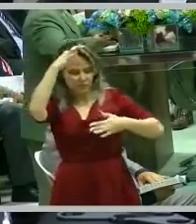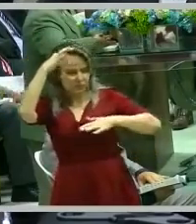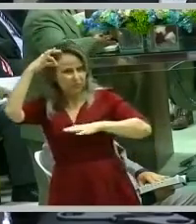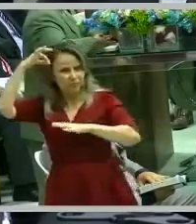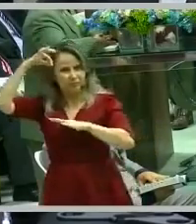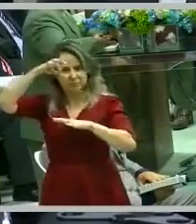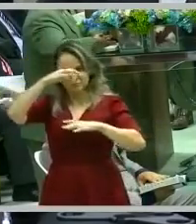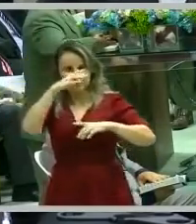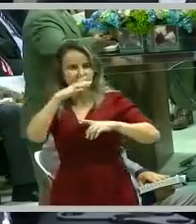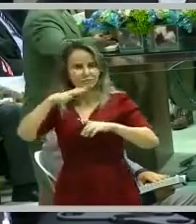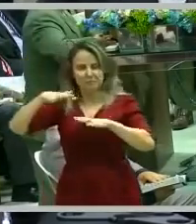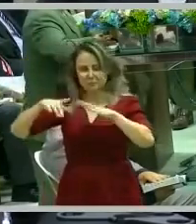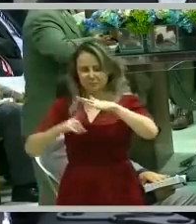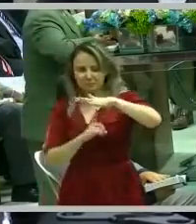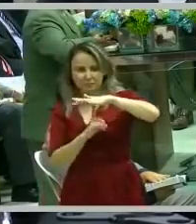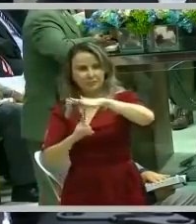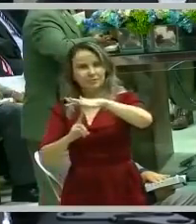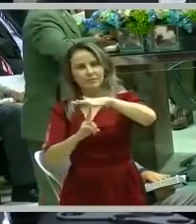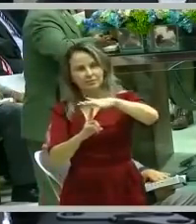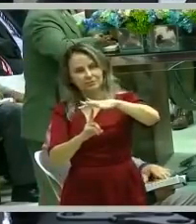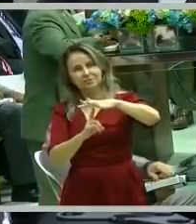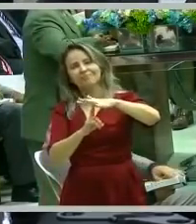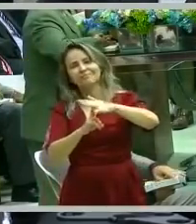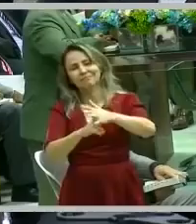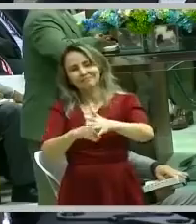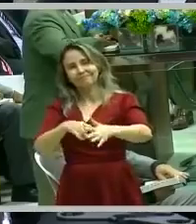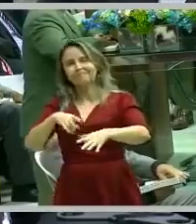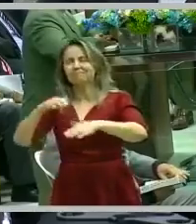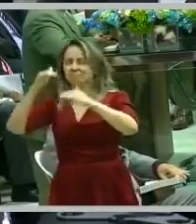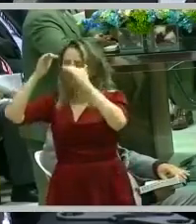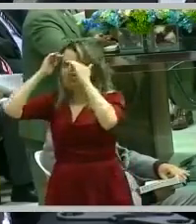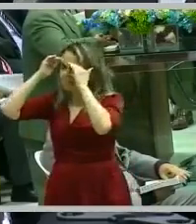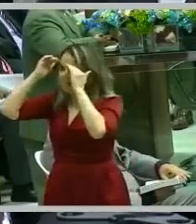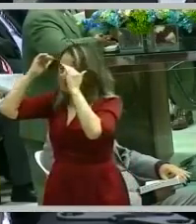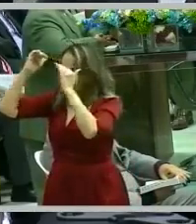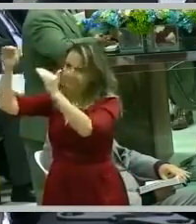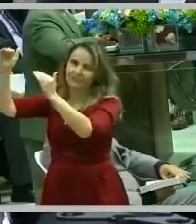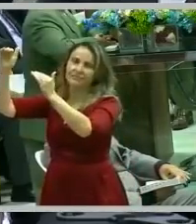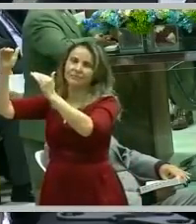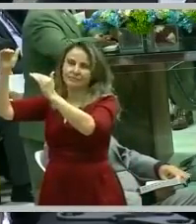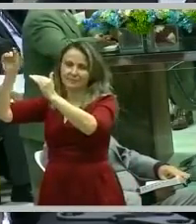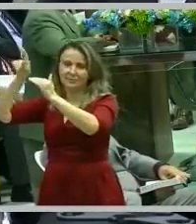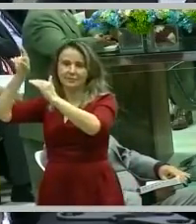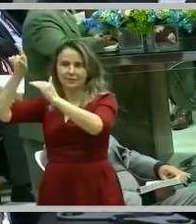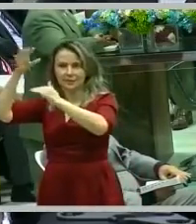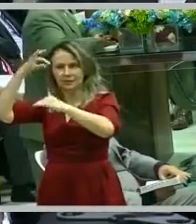por ele para fazer o que ele quer, na hora que quer e aonde quer.